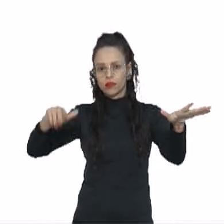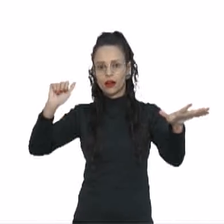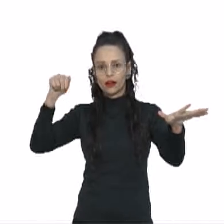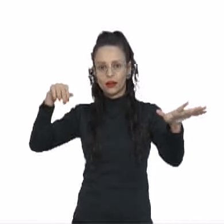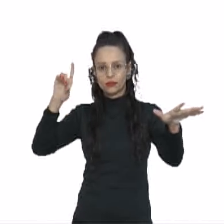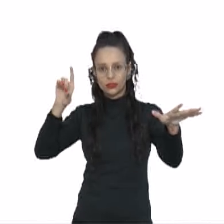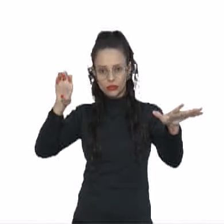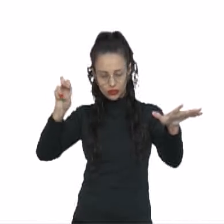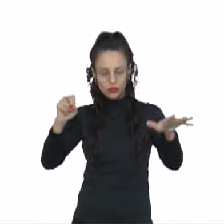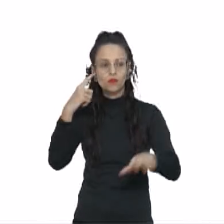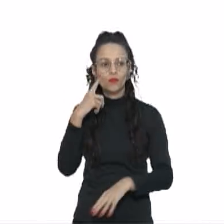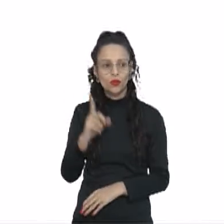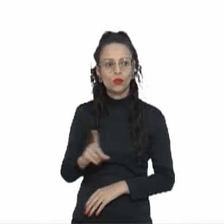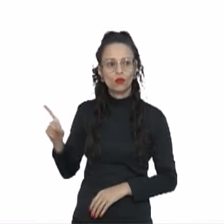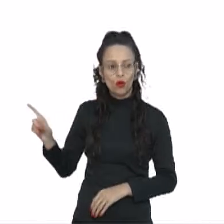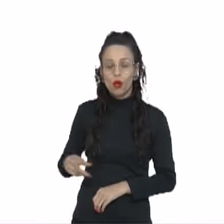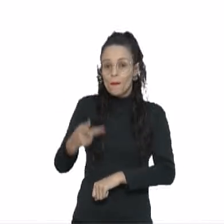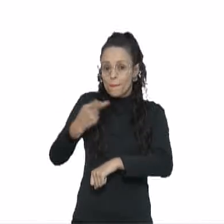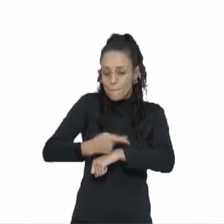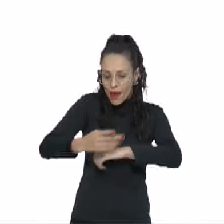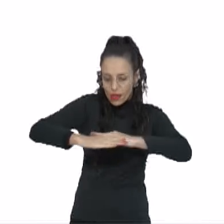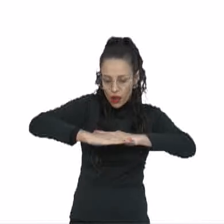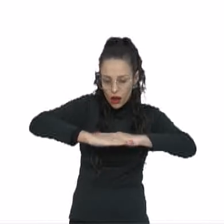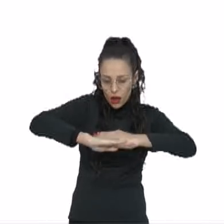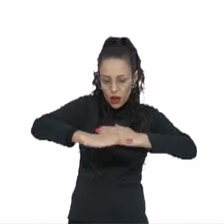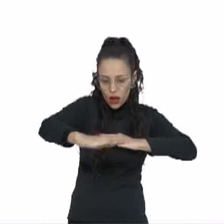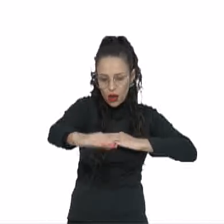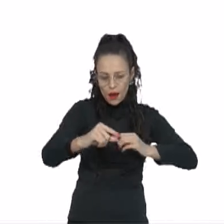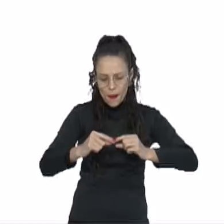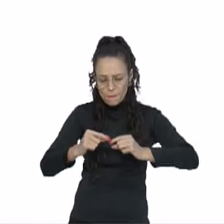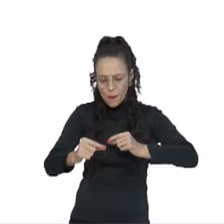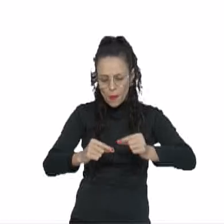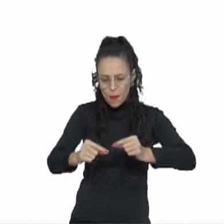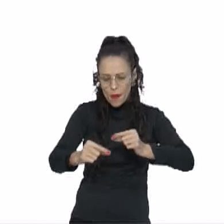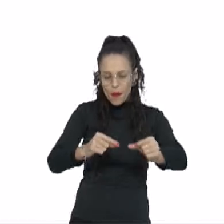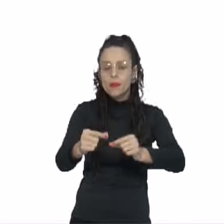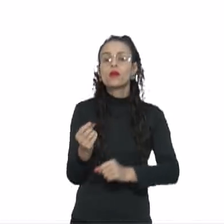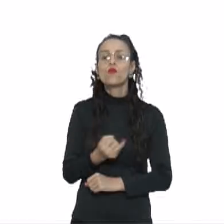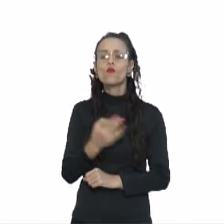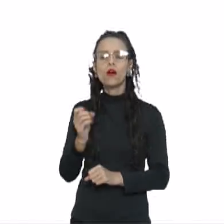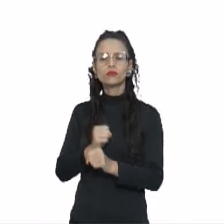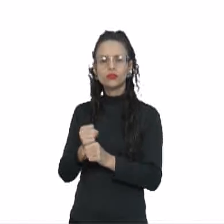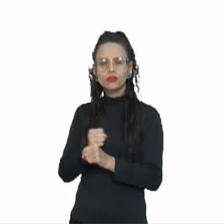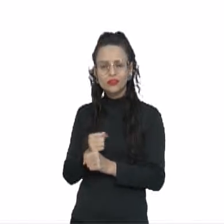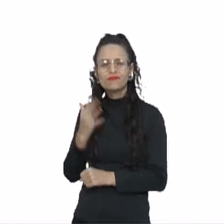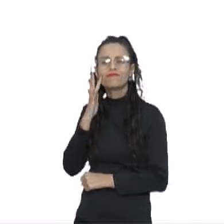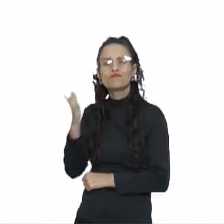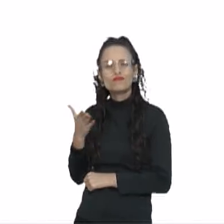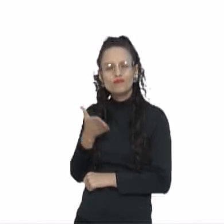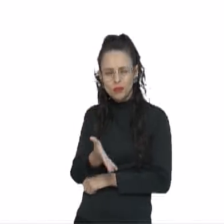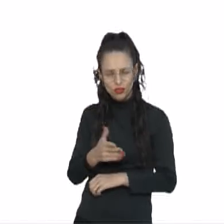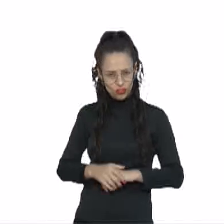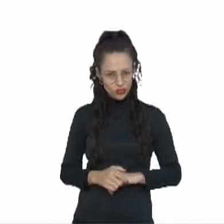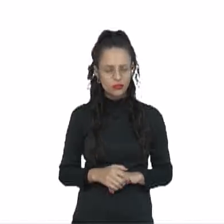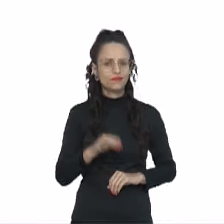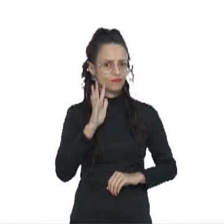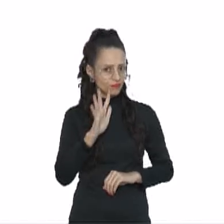das estradas, de pedras. Então, poxa vida, quantos anos, séculos tem essa estrada? Coisa